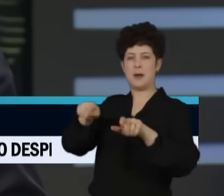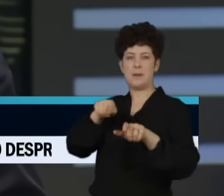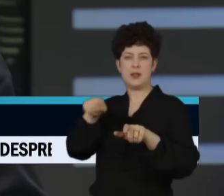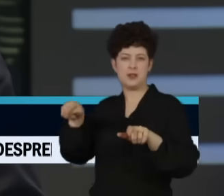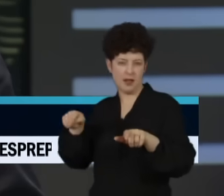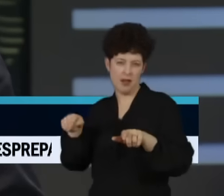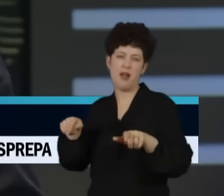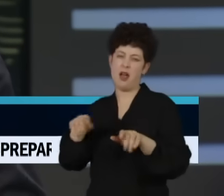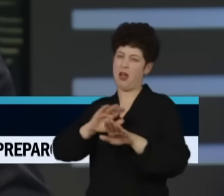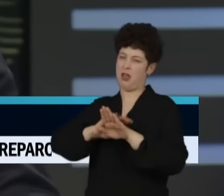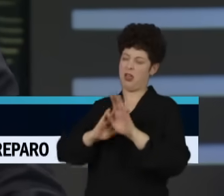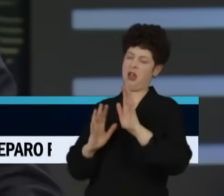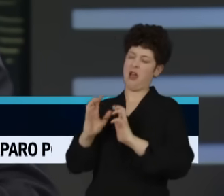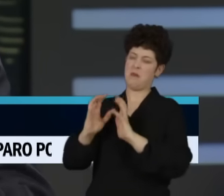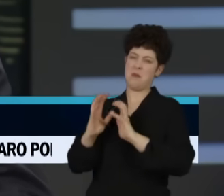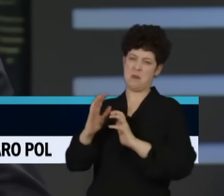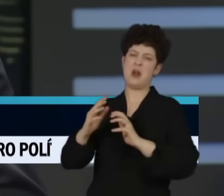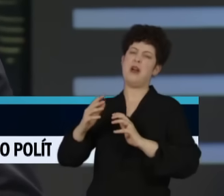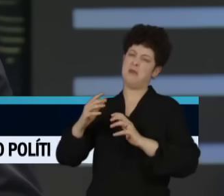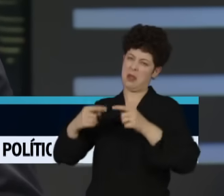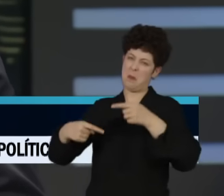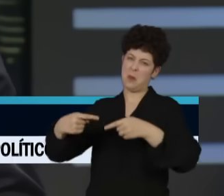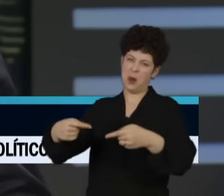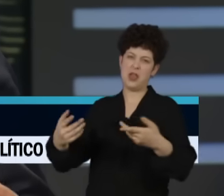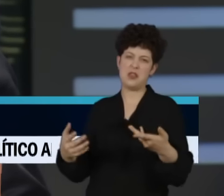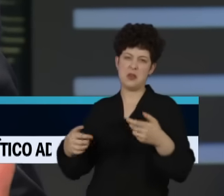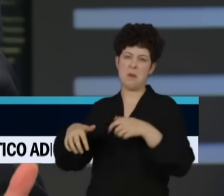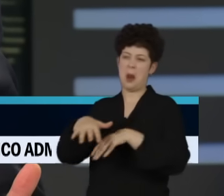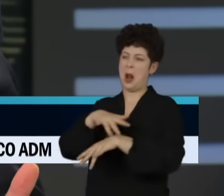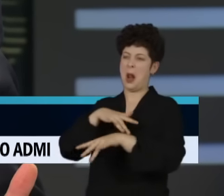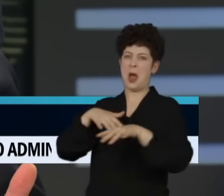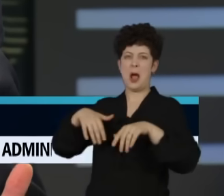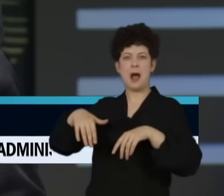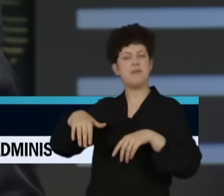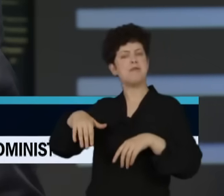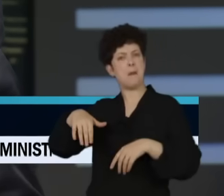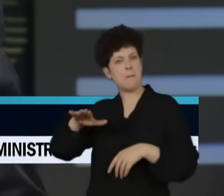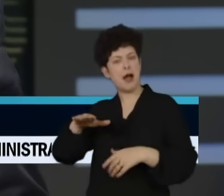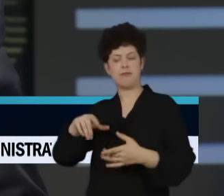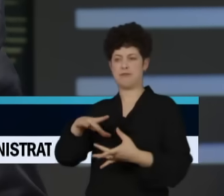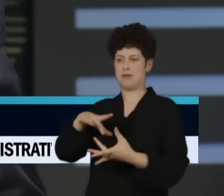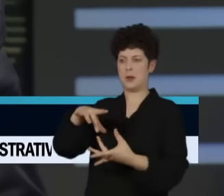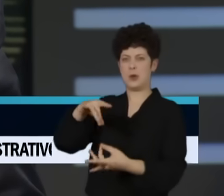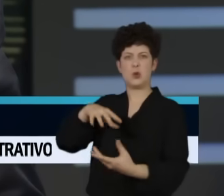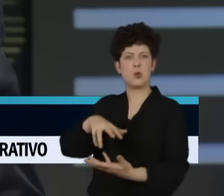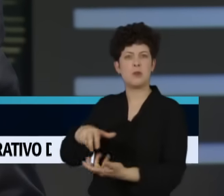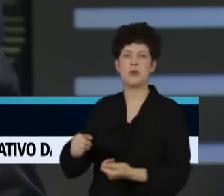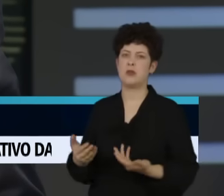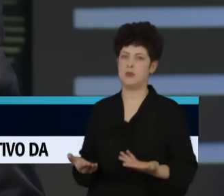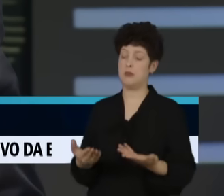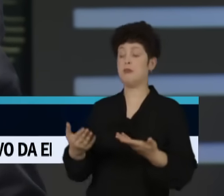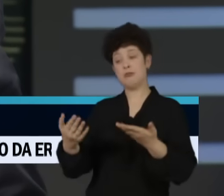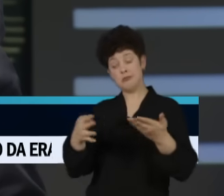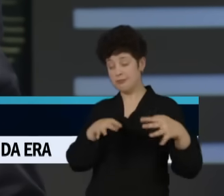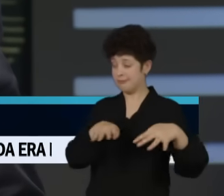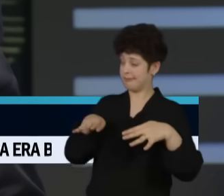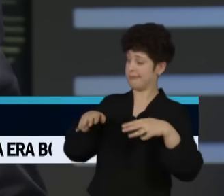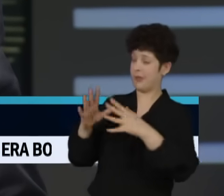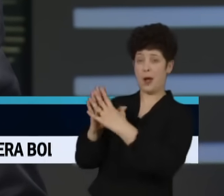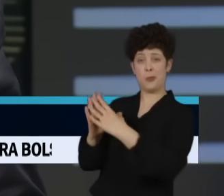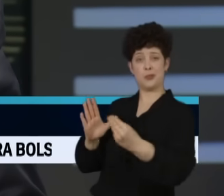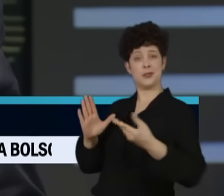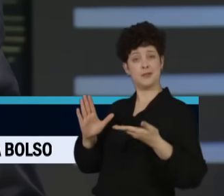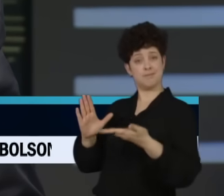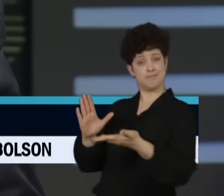caráter político, ou seja, como transindo uma anarquia a maior democracia do mundo. Então, que que sirva aí de exemplo e tá